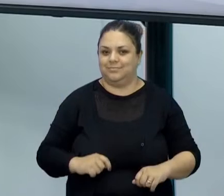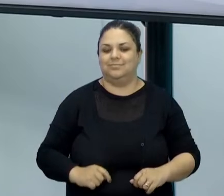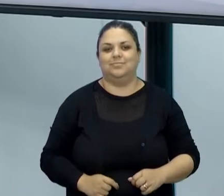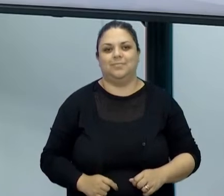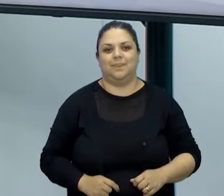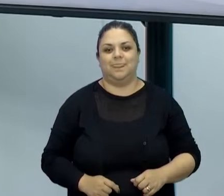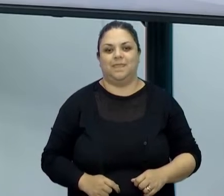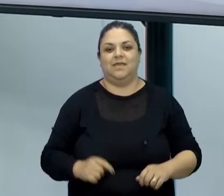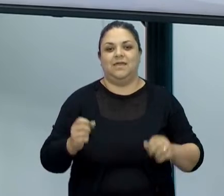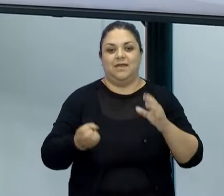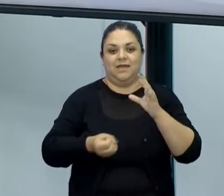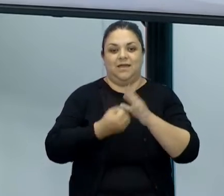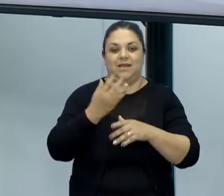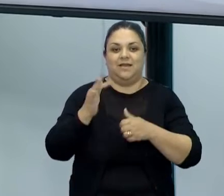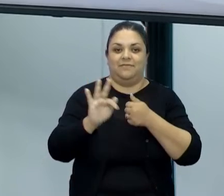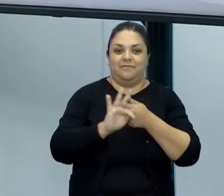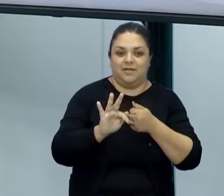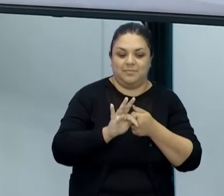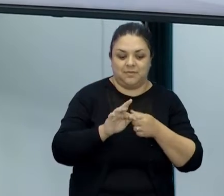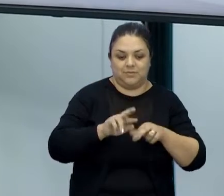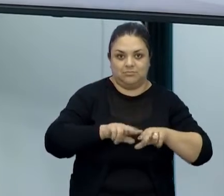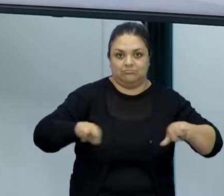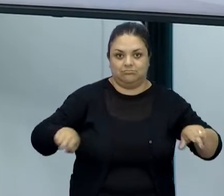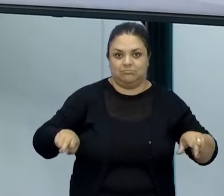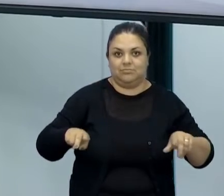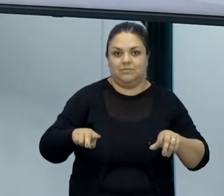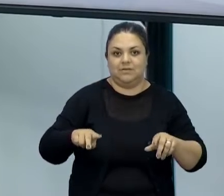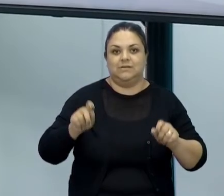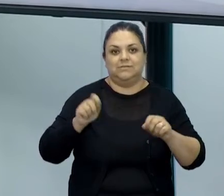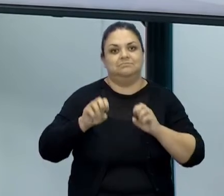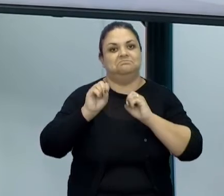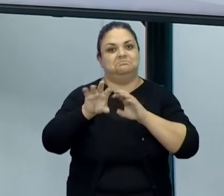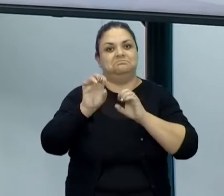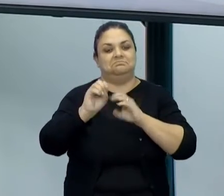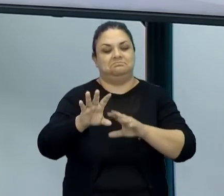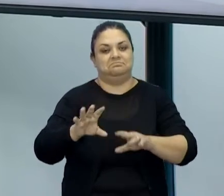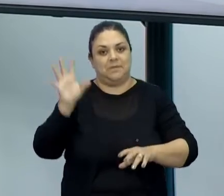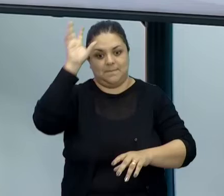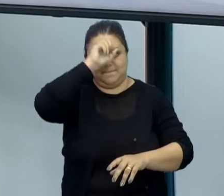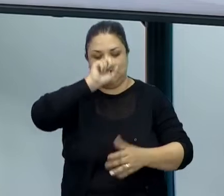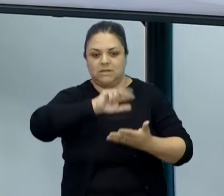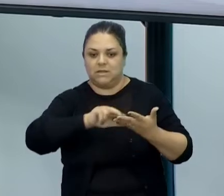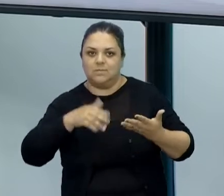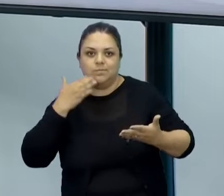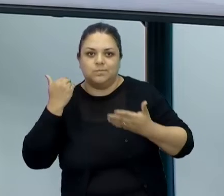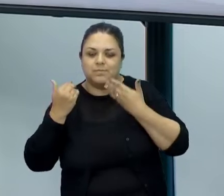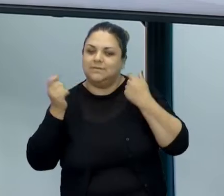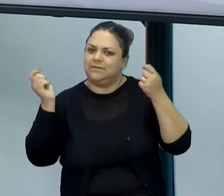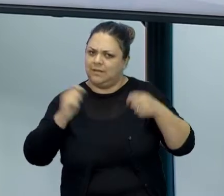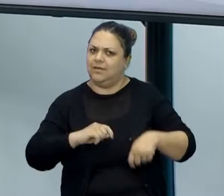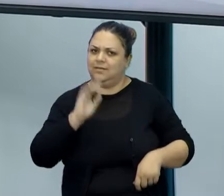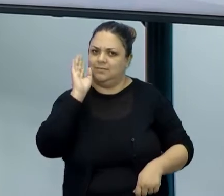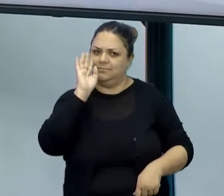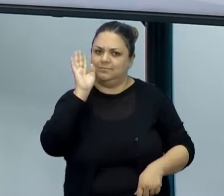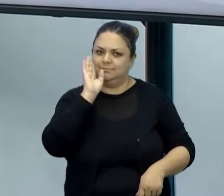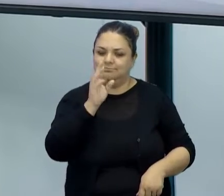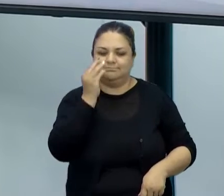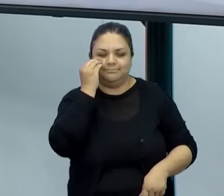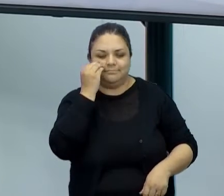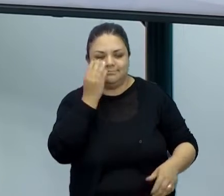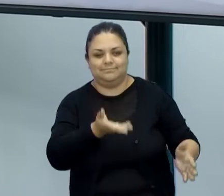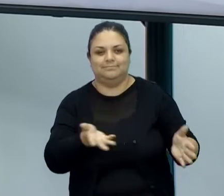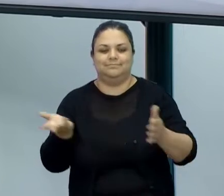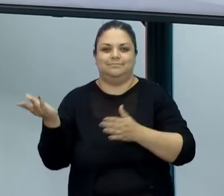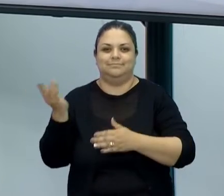gente pode criar ferramentas, inclusive, para a educação, né? Então é muito legal de trabalhar. Então, experimente, se